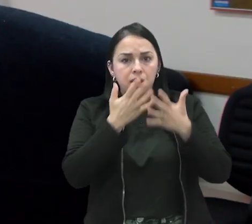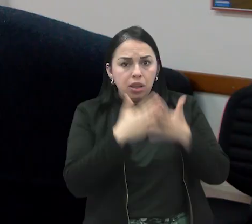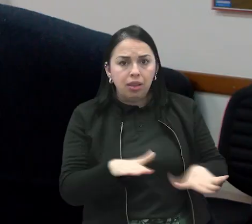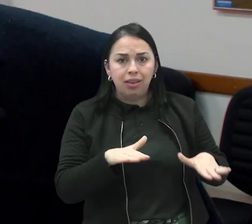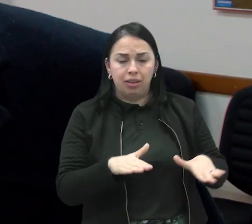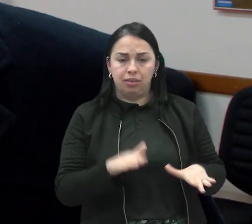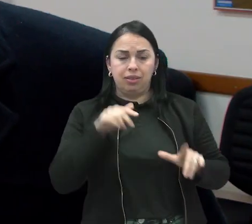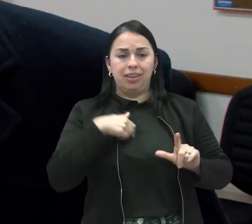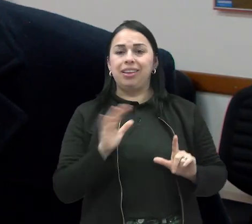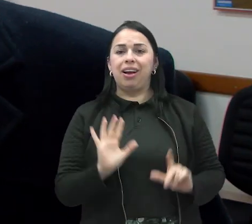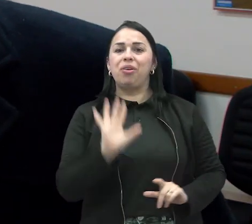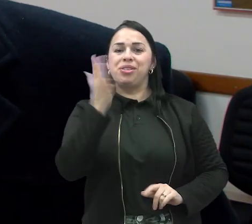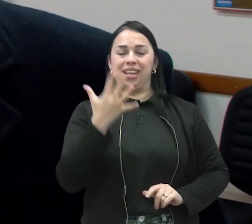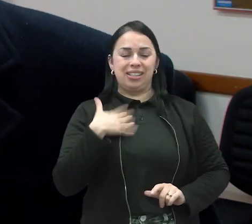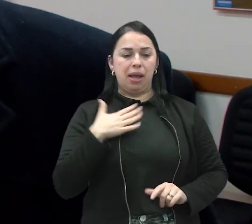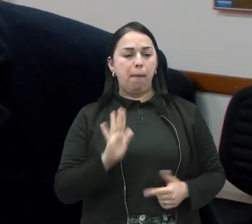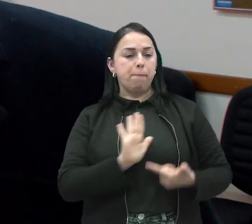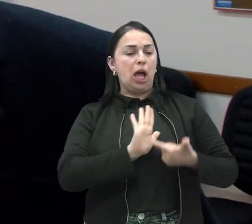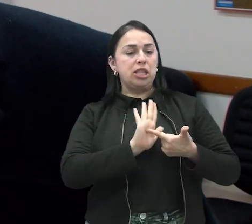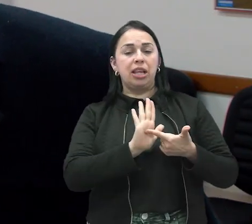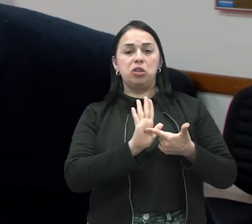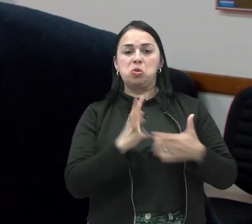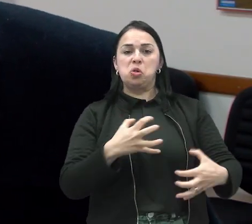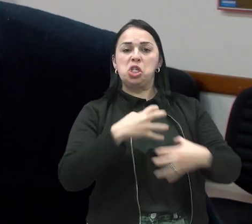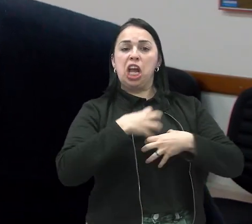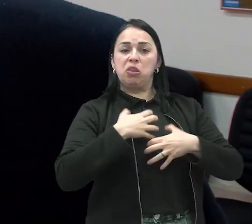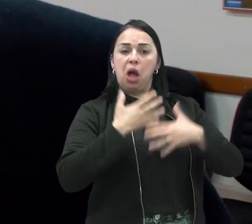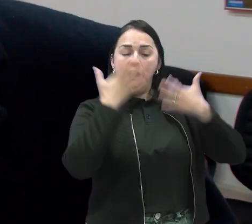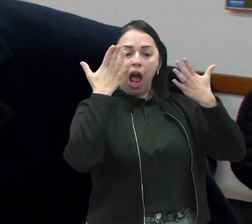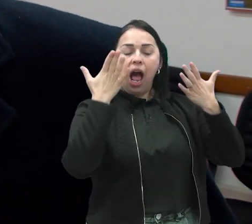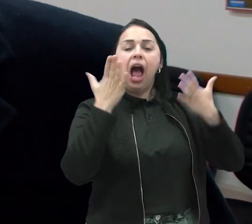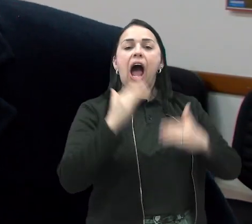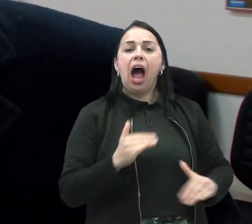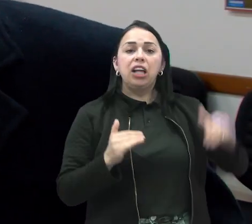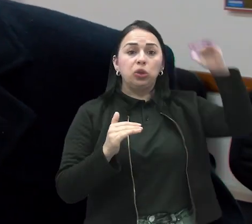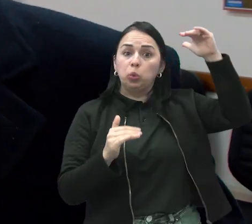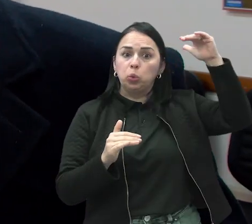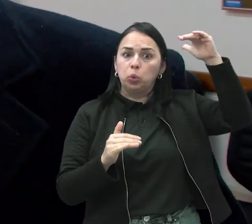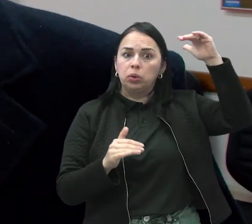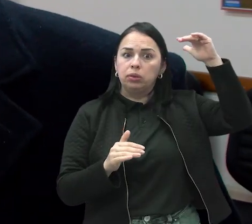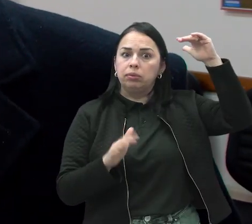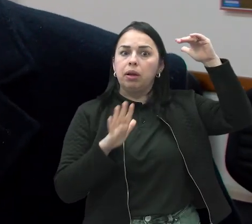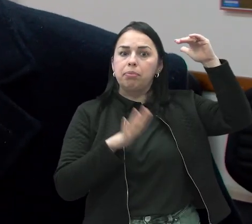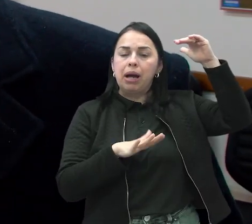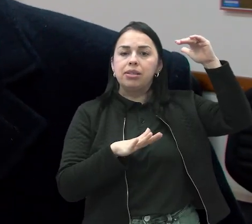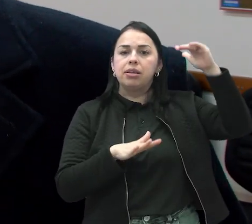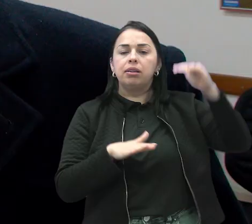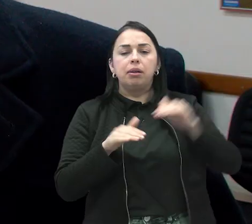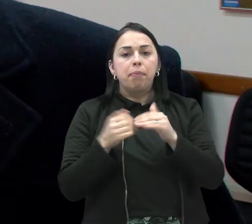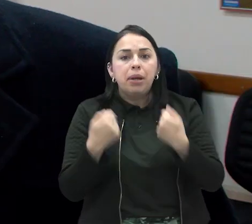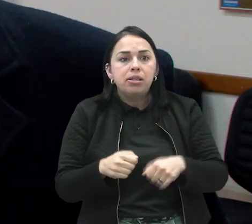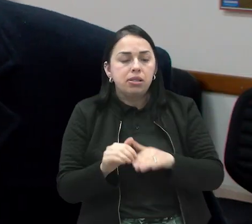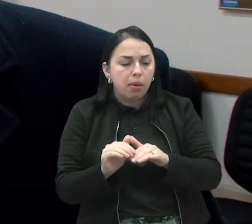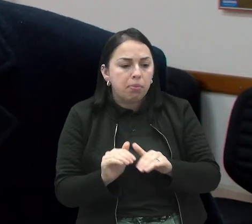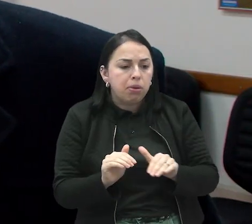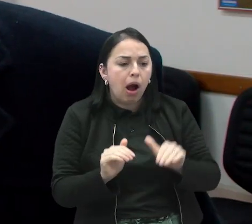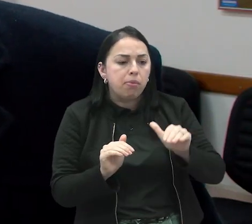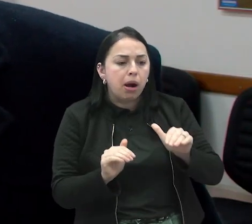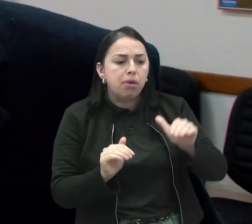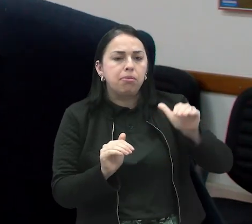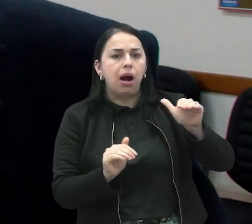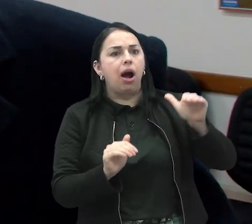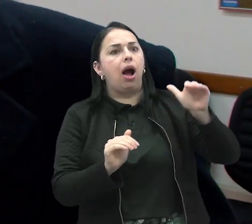falando em crianças que estão sendo levadas a viver uma vida adulta sem passar por todas as fases. E a ausência de passar por essas